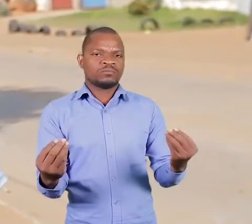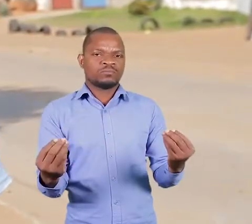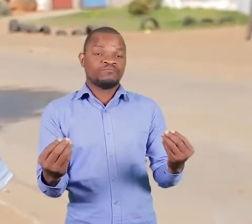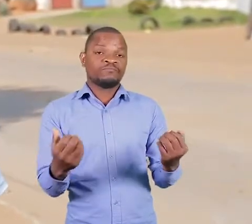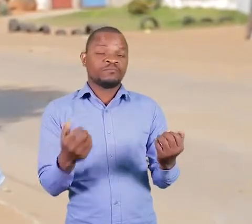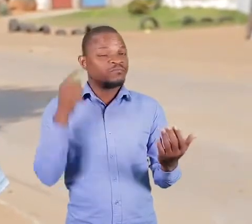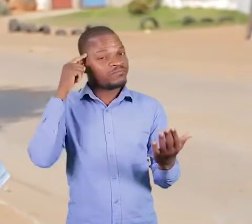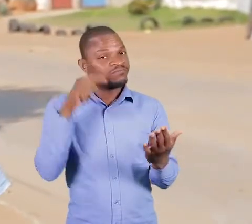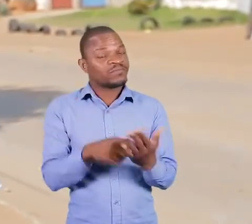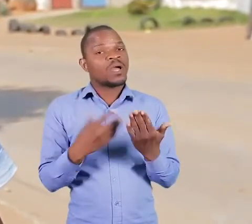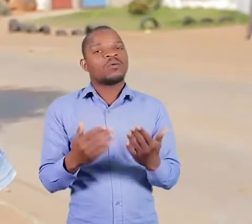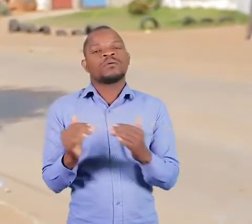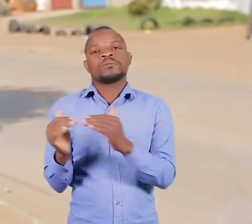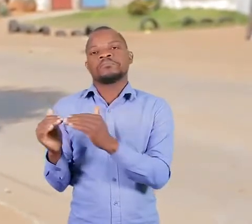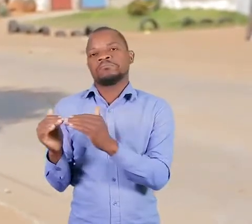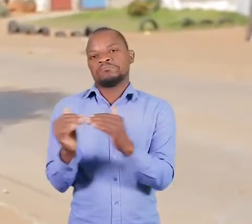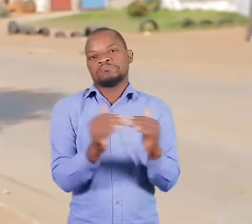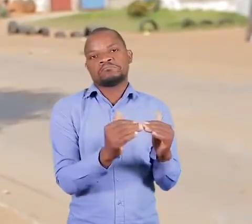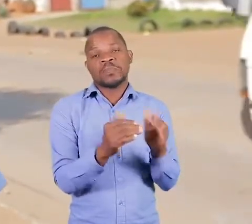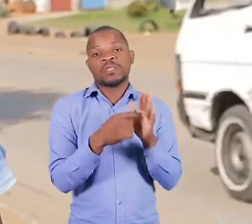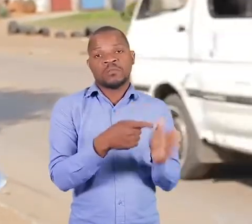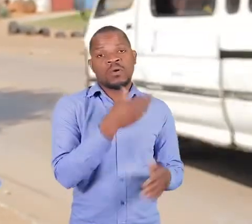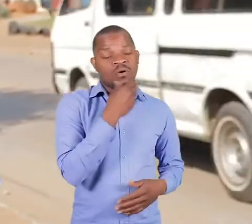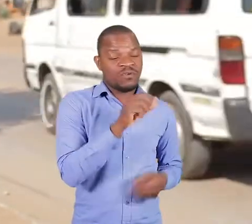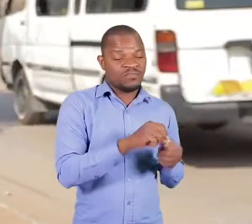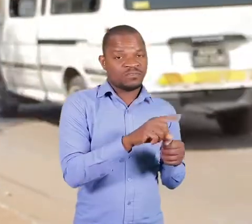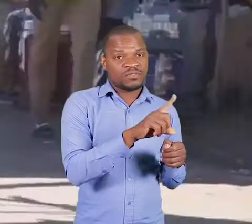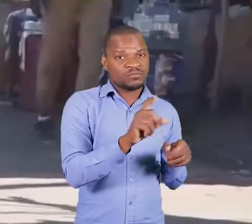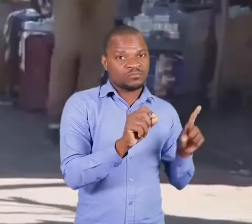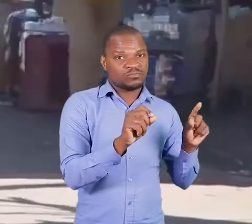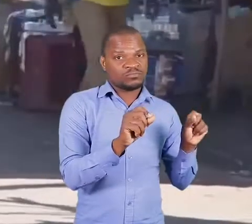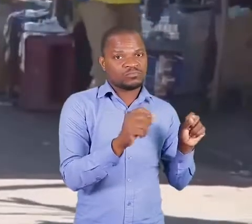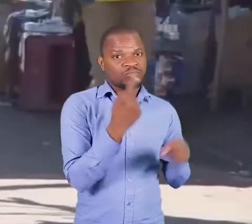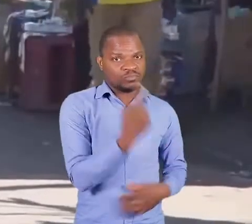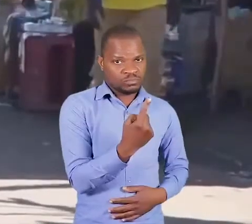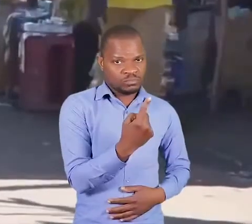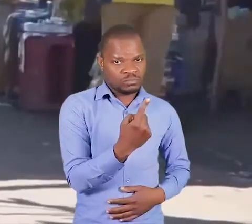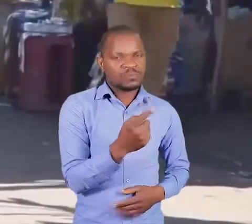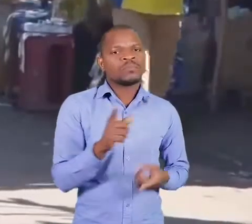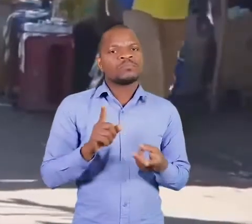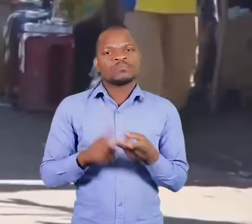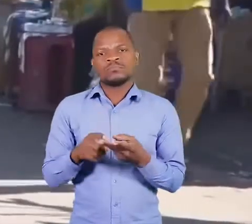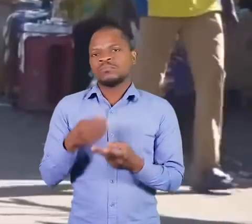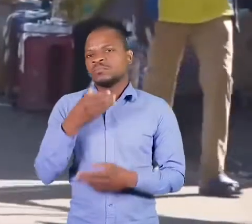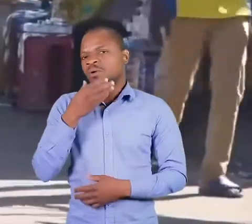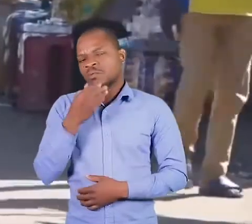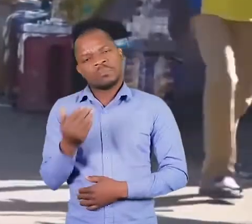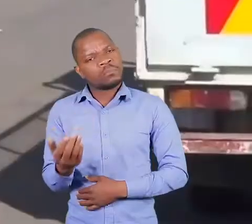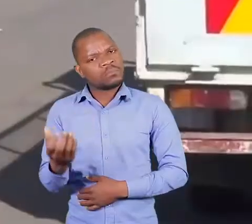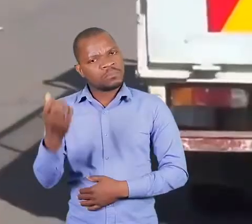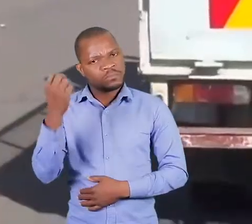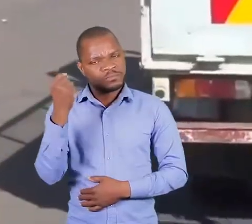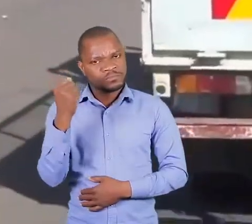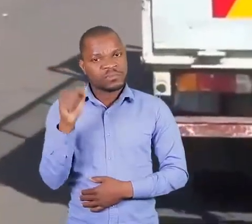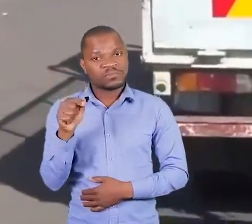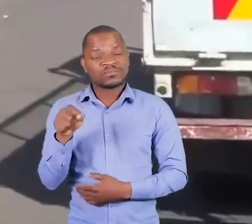existe igualdade. O que o homem faz, a mulher faz. O mesmo se aplica ao trabalho no mercado ou em